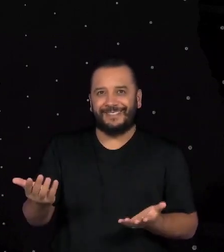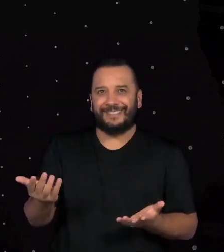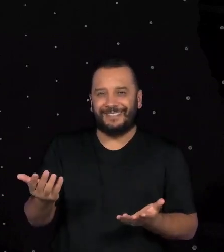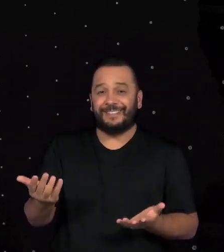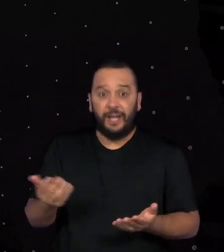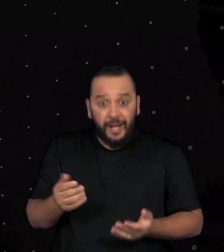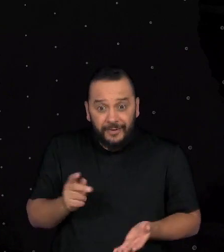Menina,